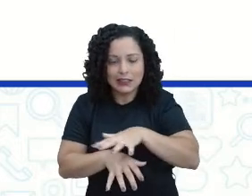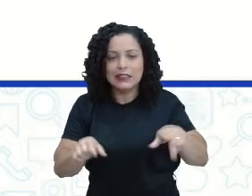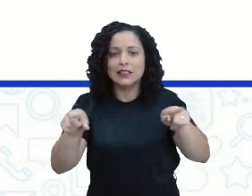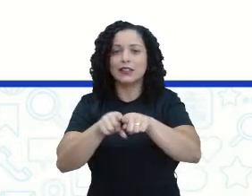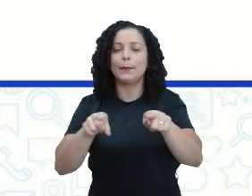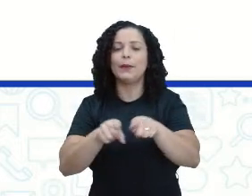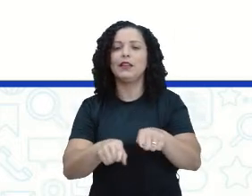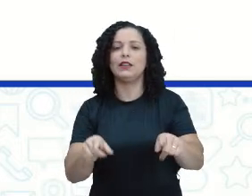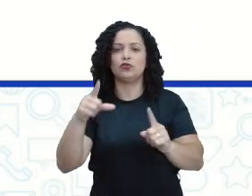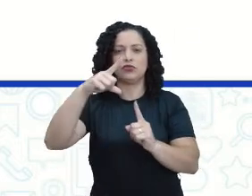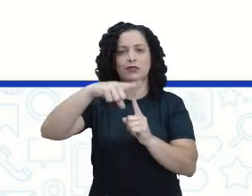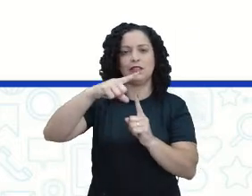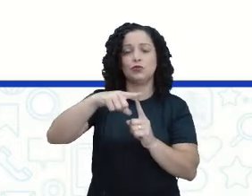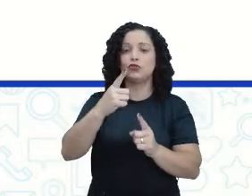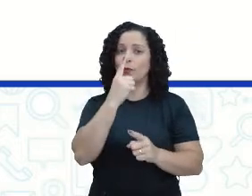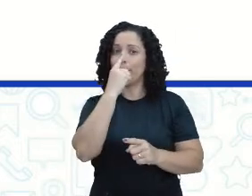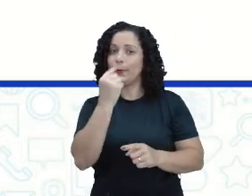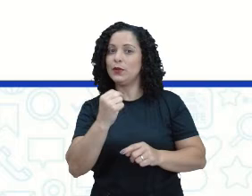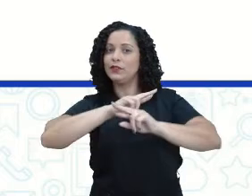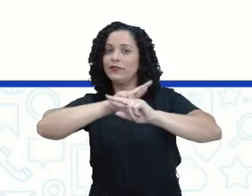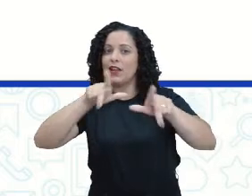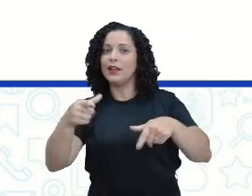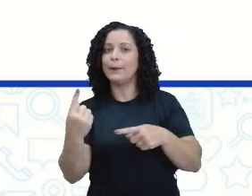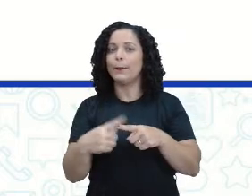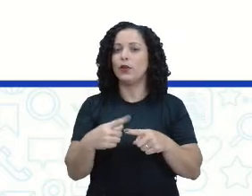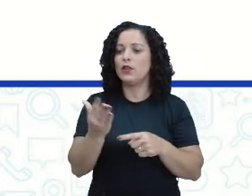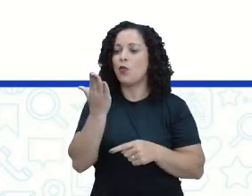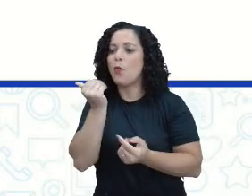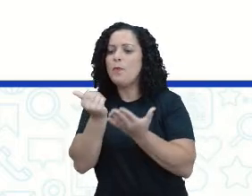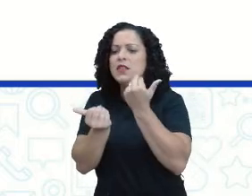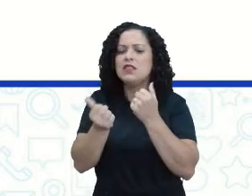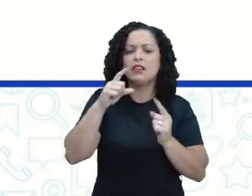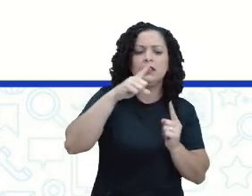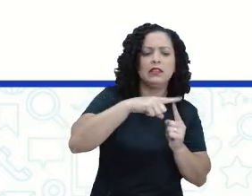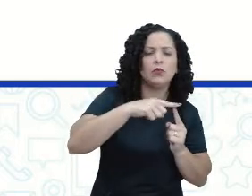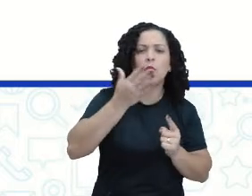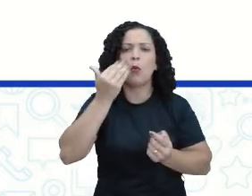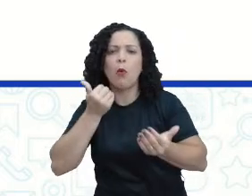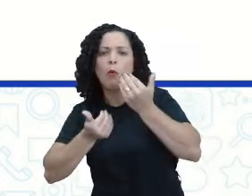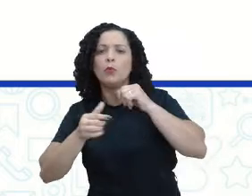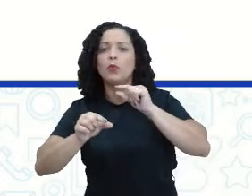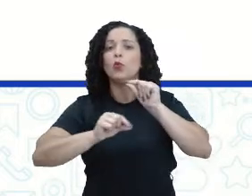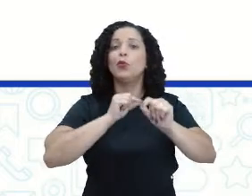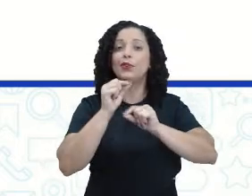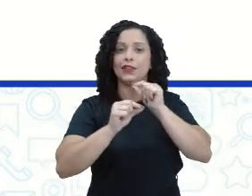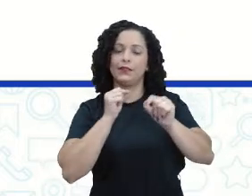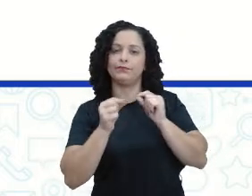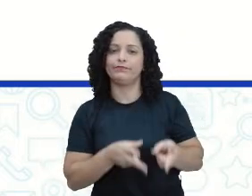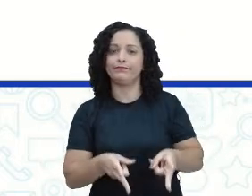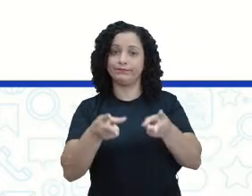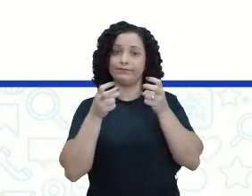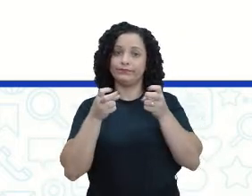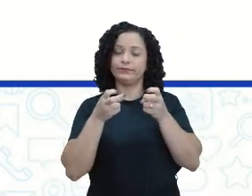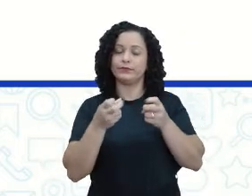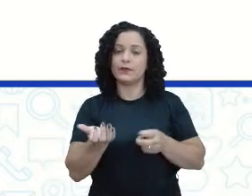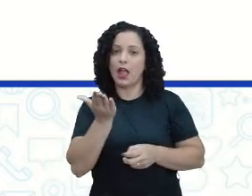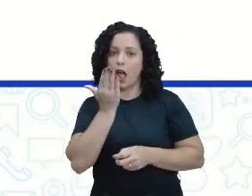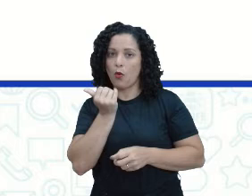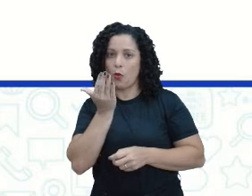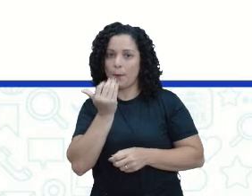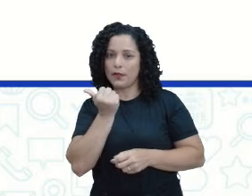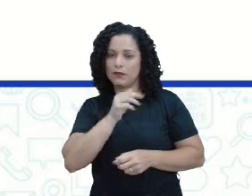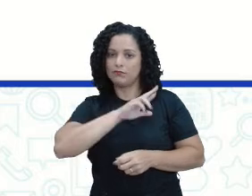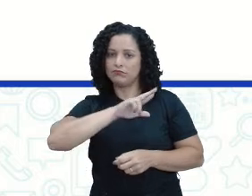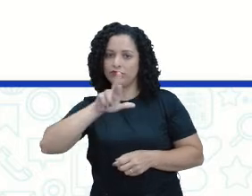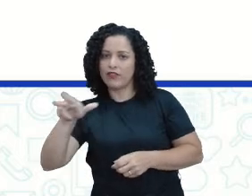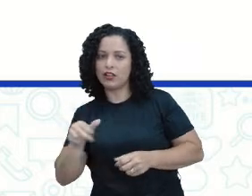tem tudo a ver com a alimentação. E na alimentação nós vamos perceber a presença aí do alimento em determinados pontos